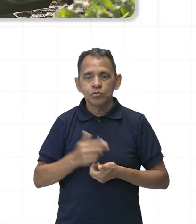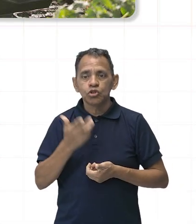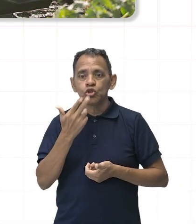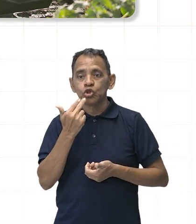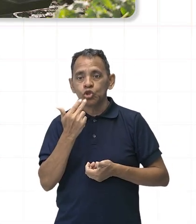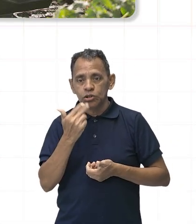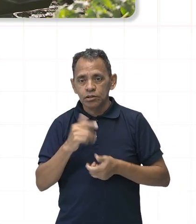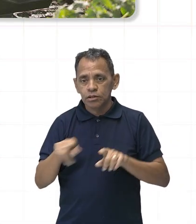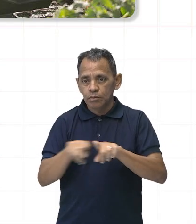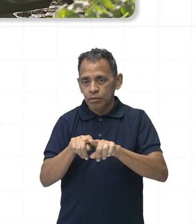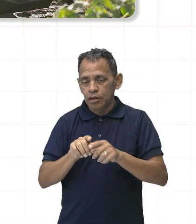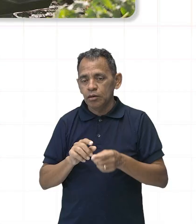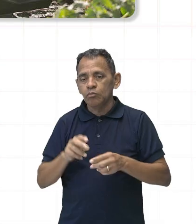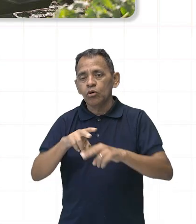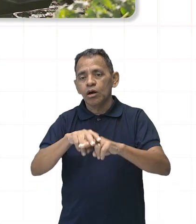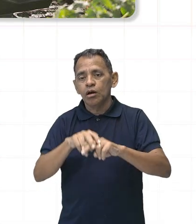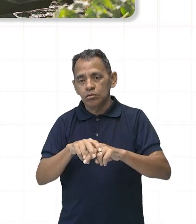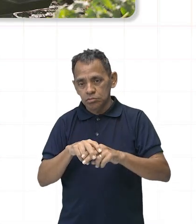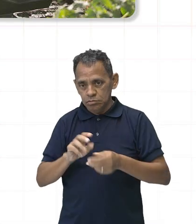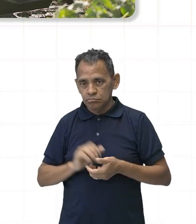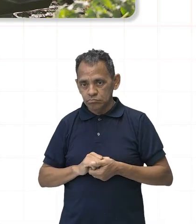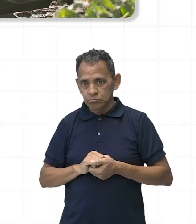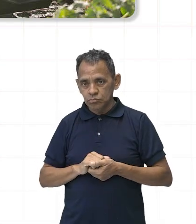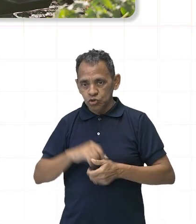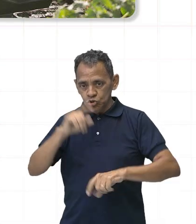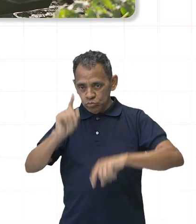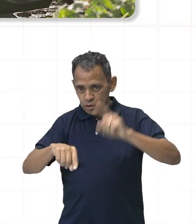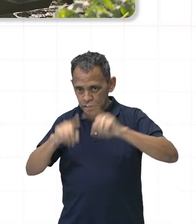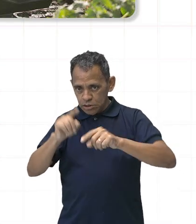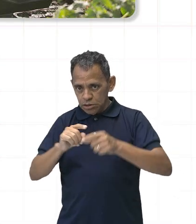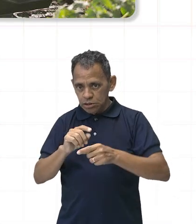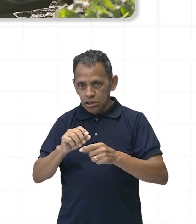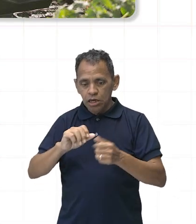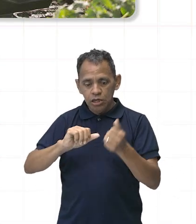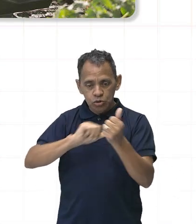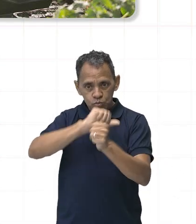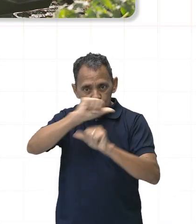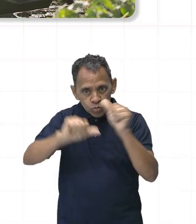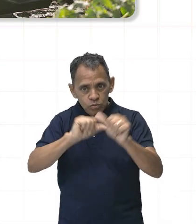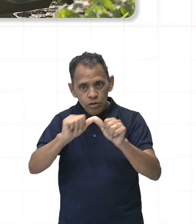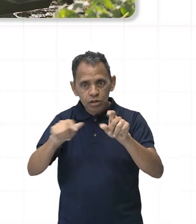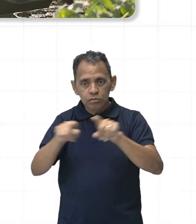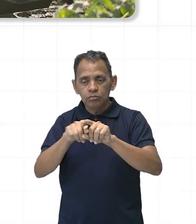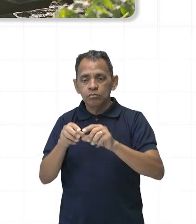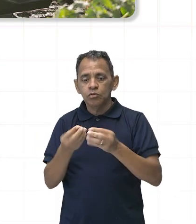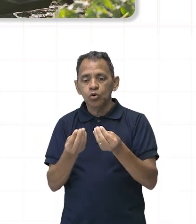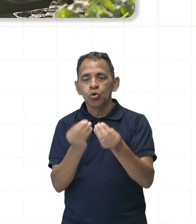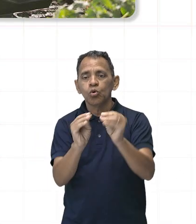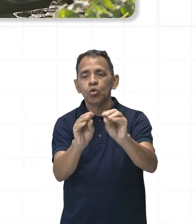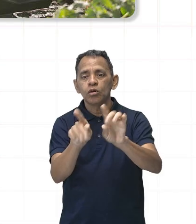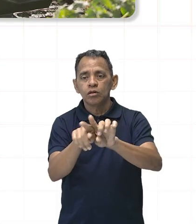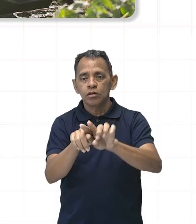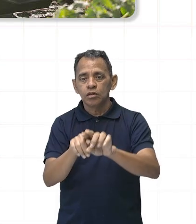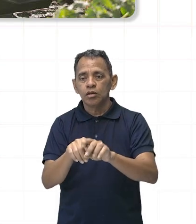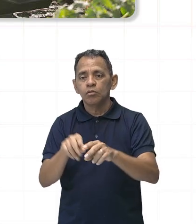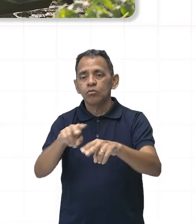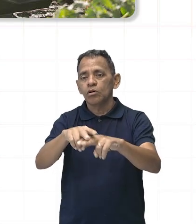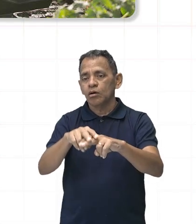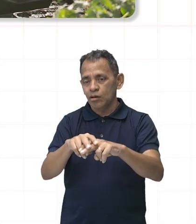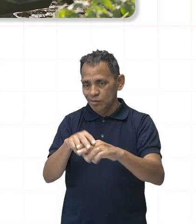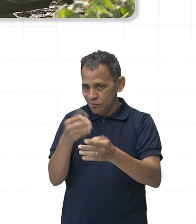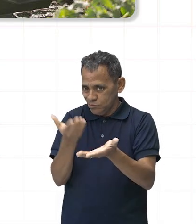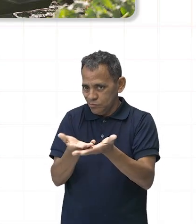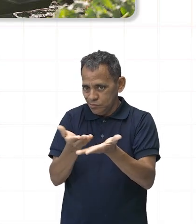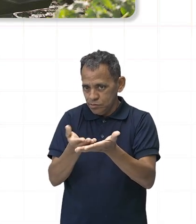dos organismos geneticamente modificados, acaba colocando para a gente através dos estudos, né,